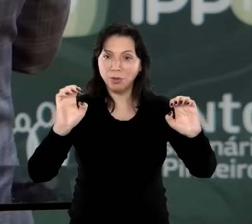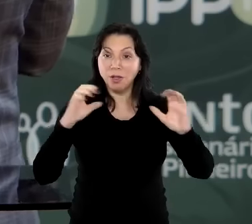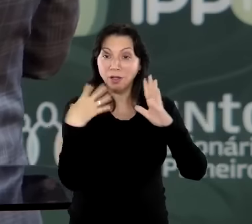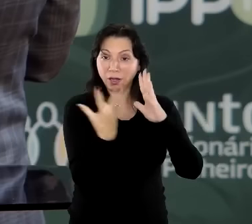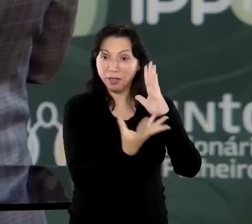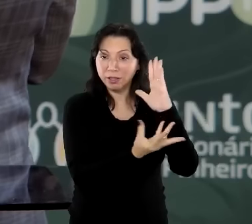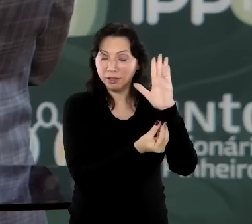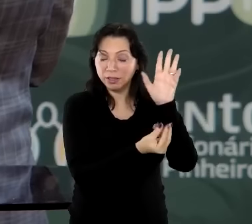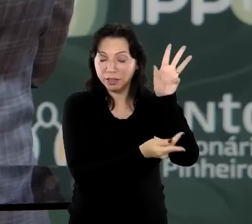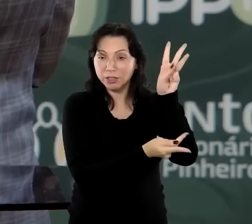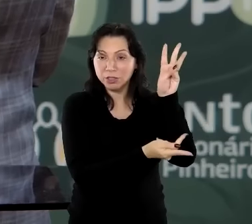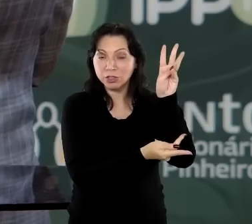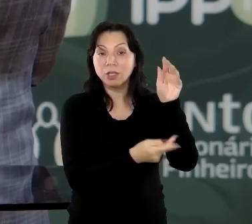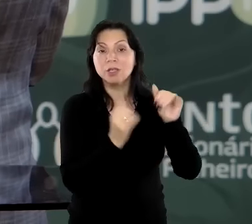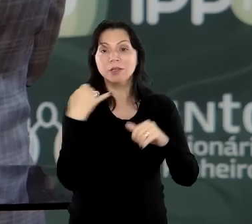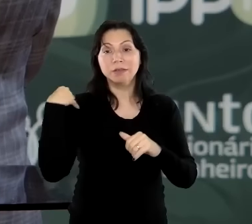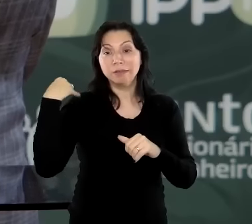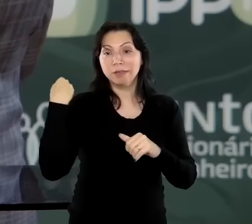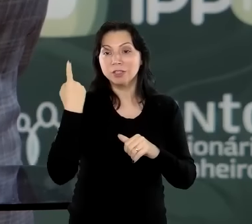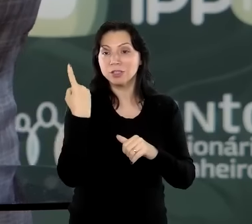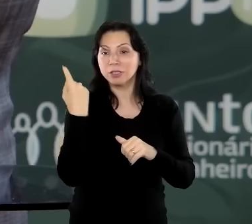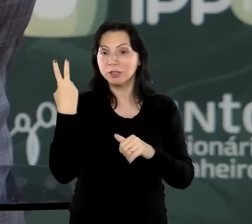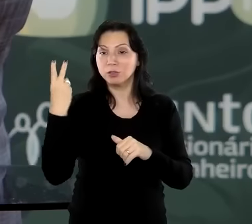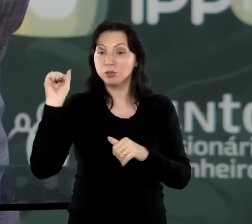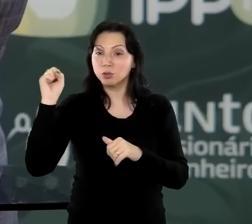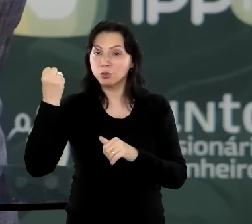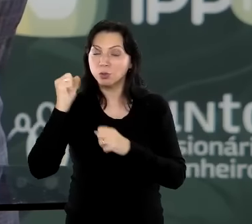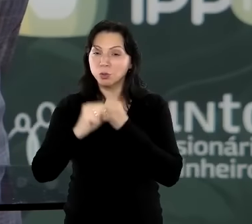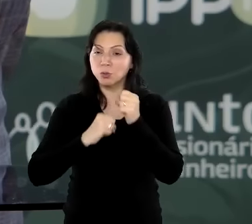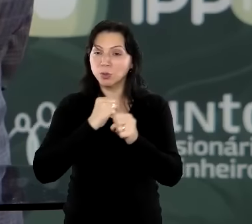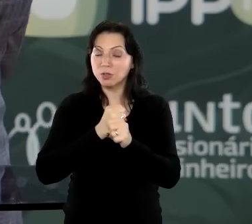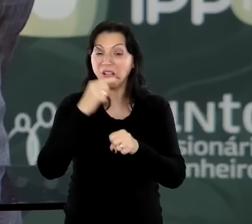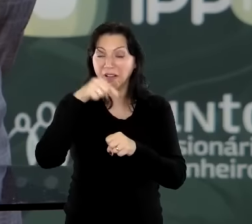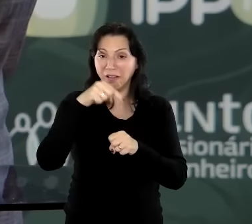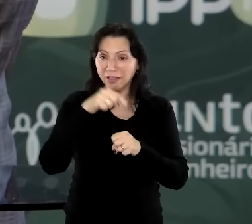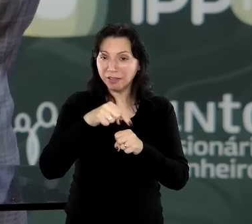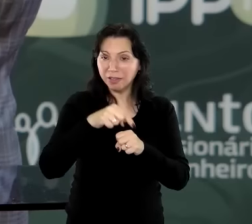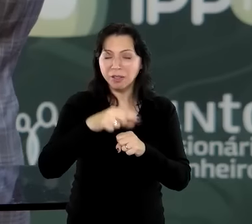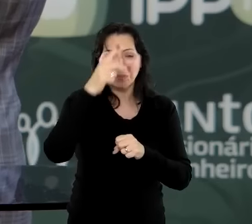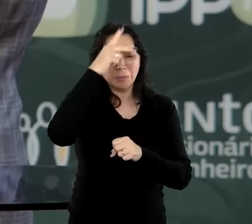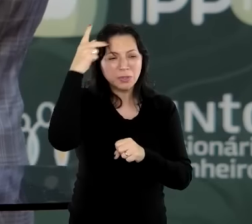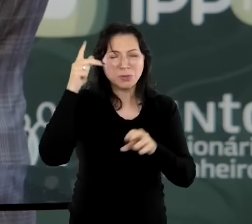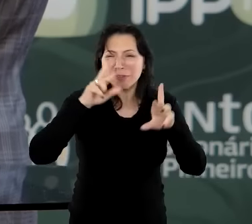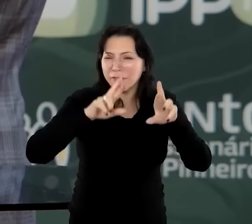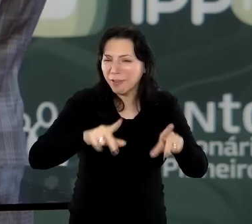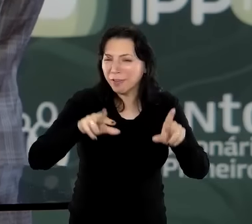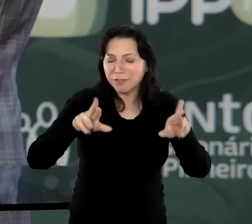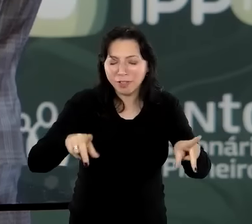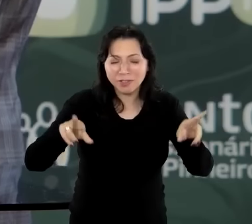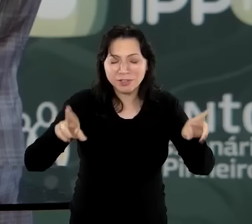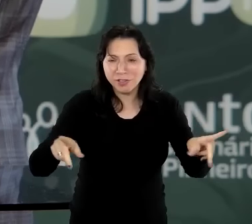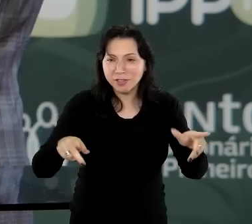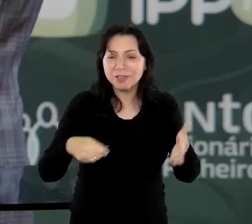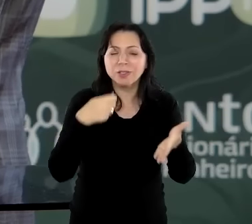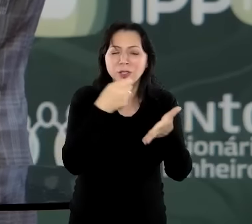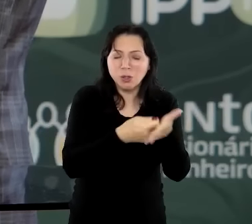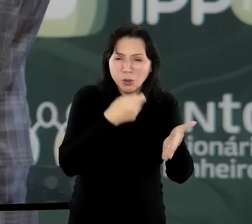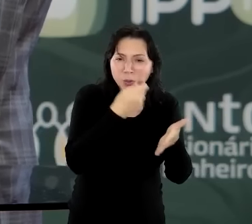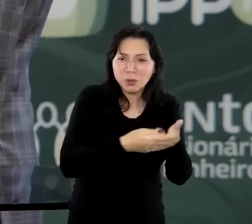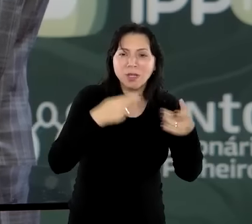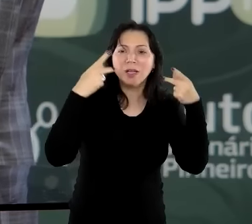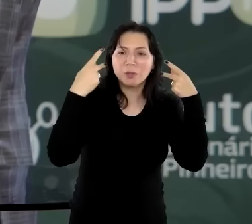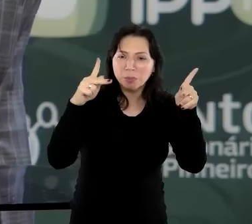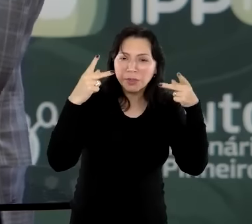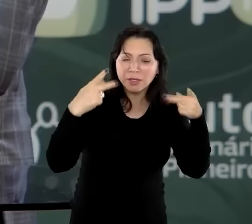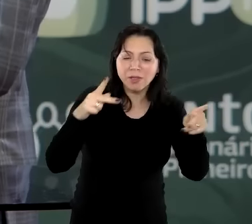118 anos, nós tivemos muitos homens de Deus, mulheres de Deus, no passado, que